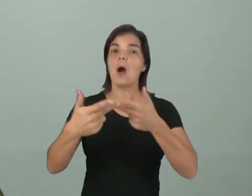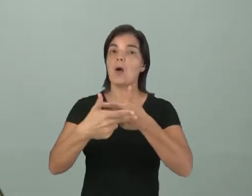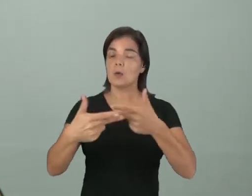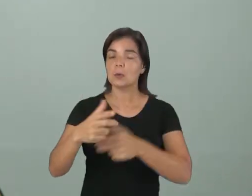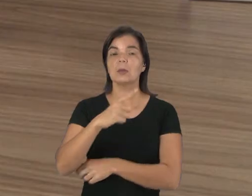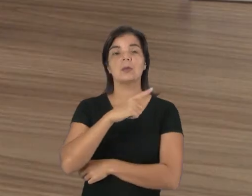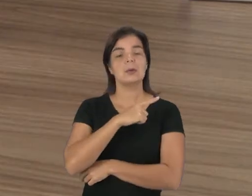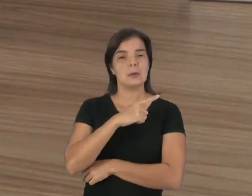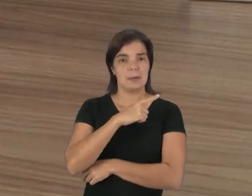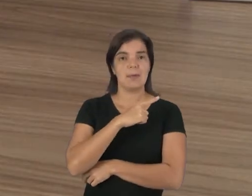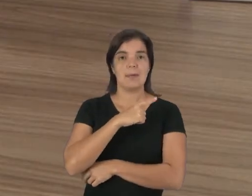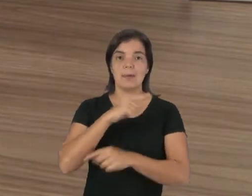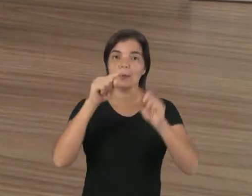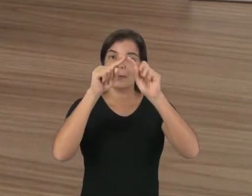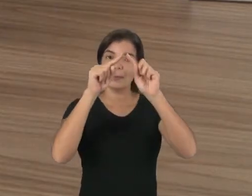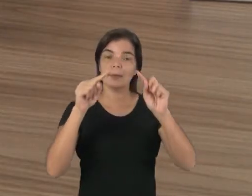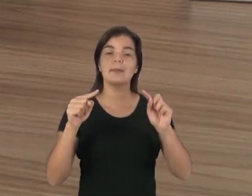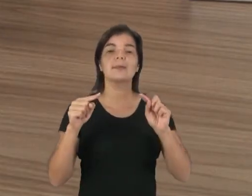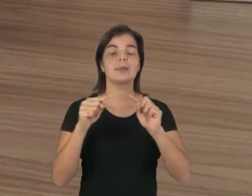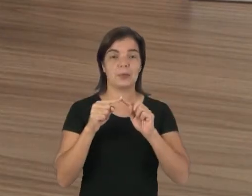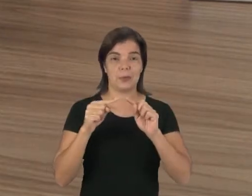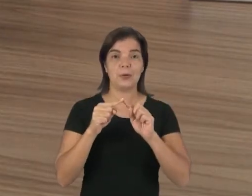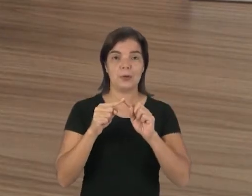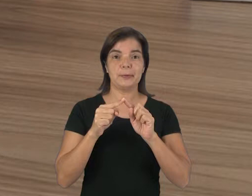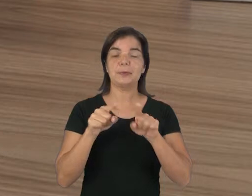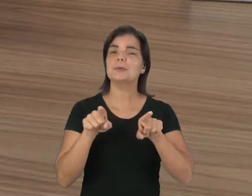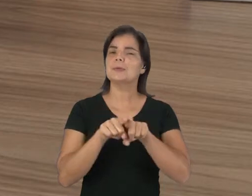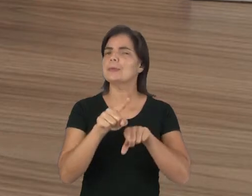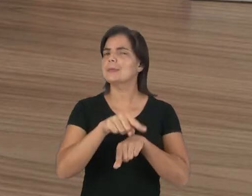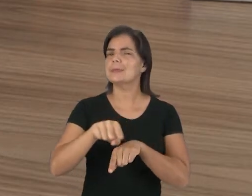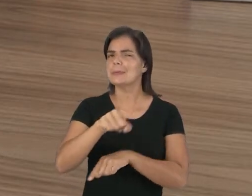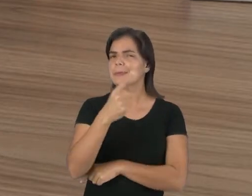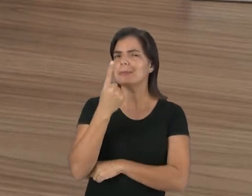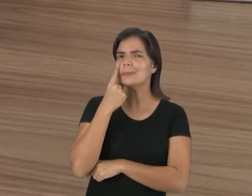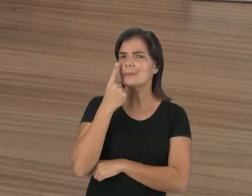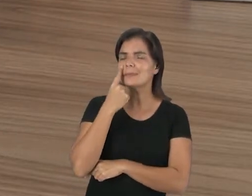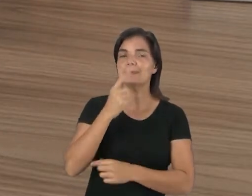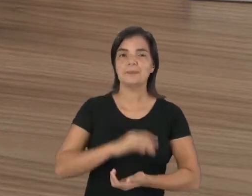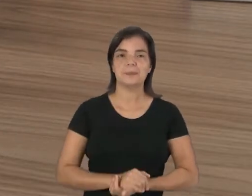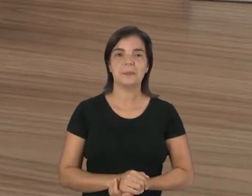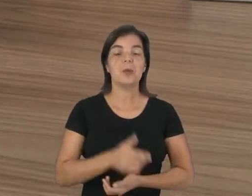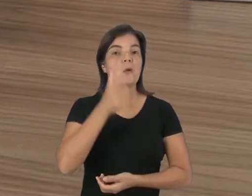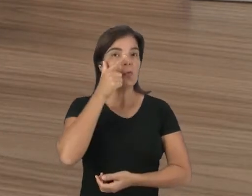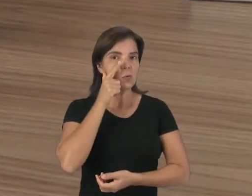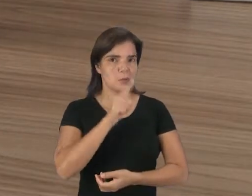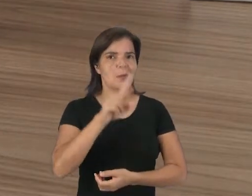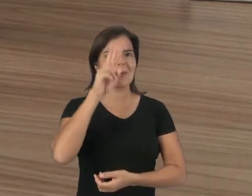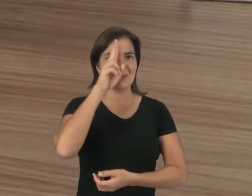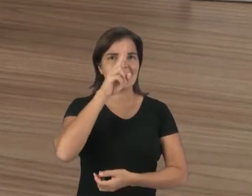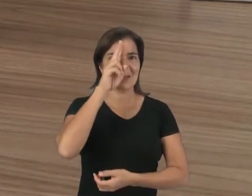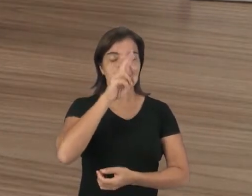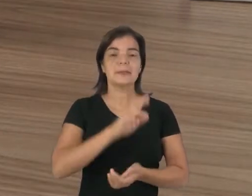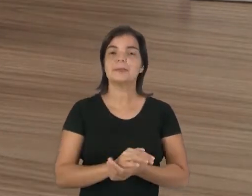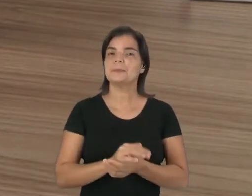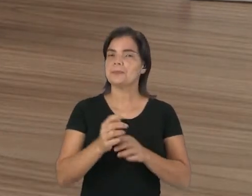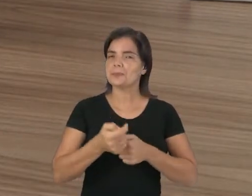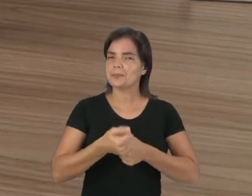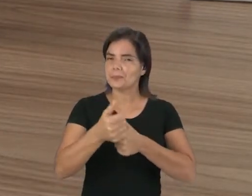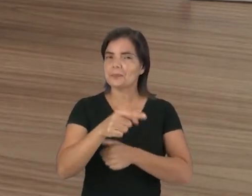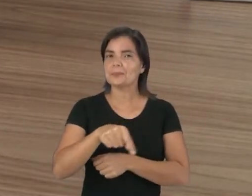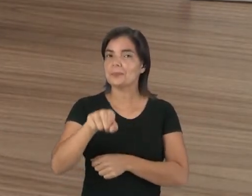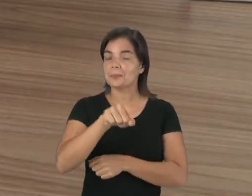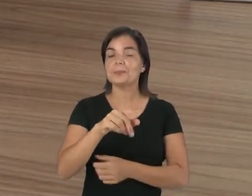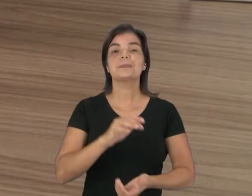que possua esse formato desse sólido geométrico? O que vocês acham? Vocês conseguem se lembrar? Eu vou te dar uma